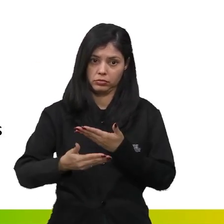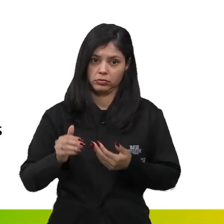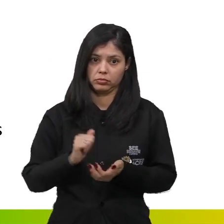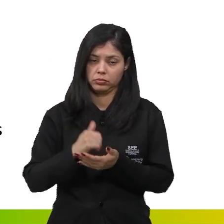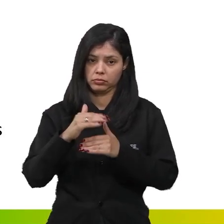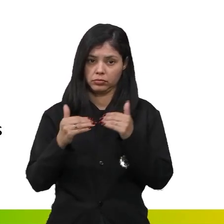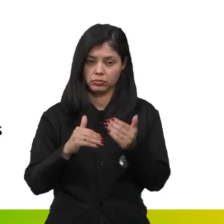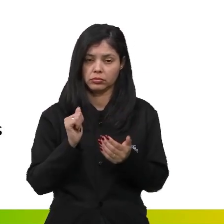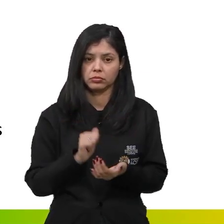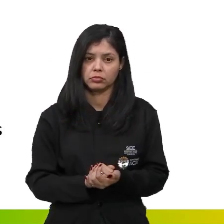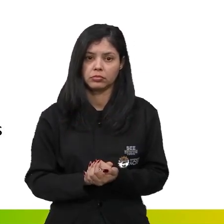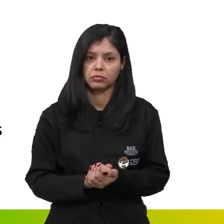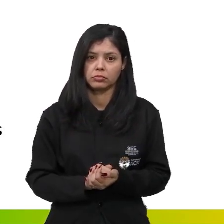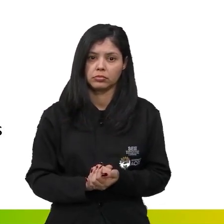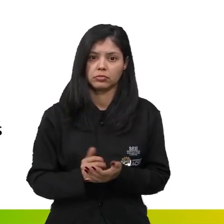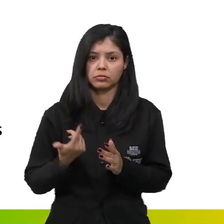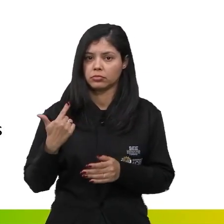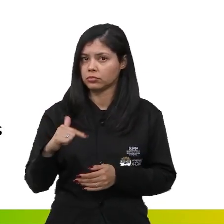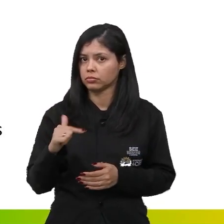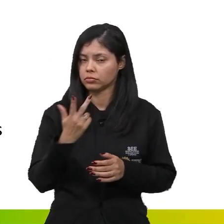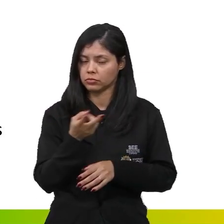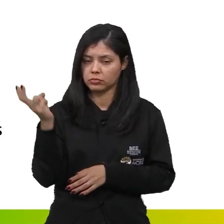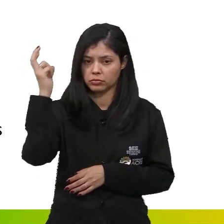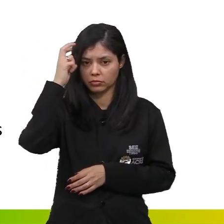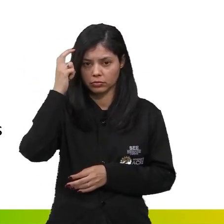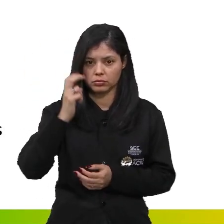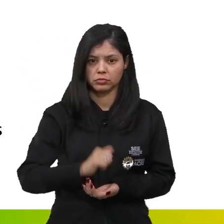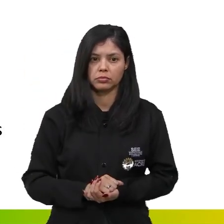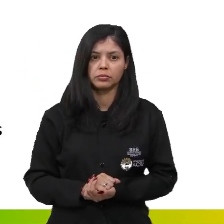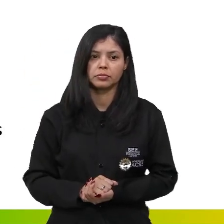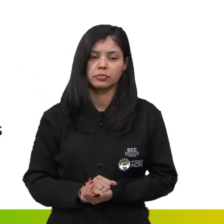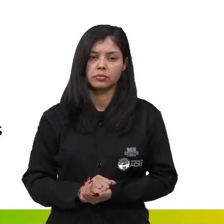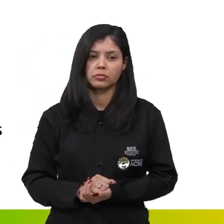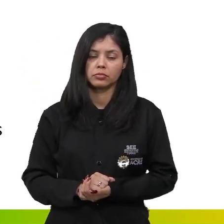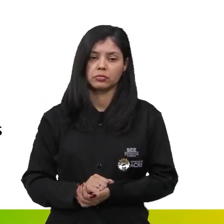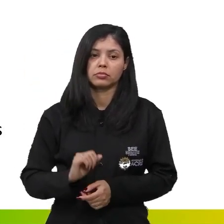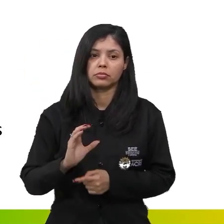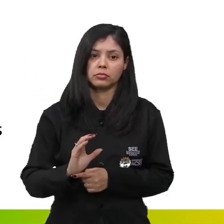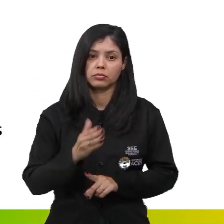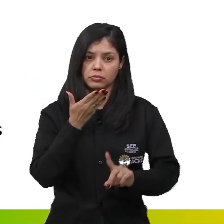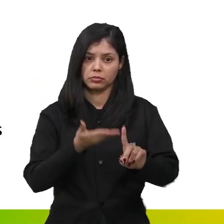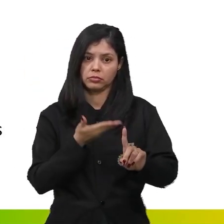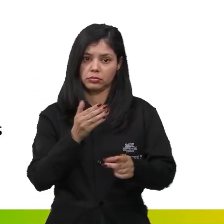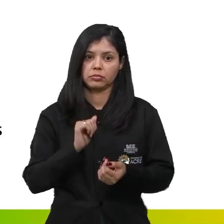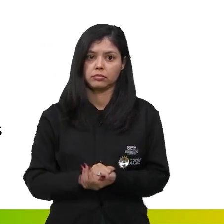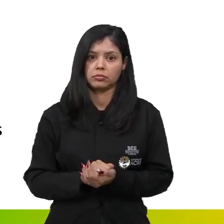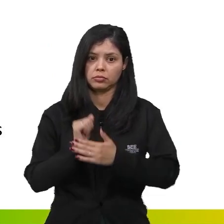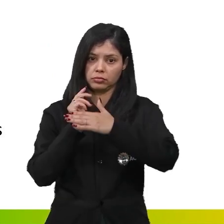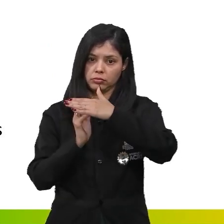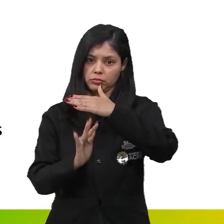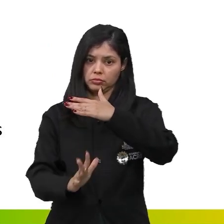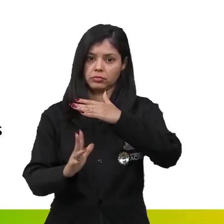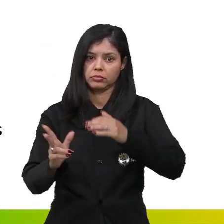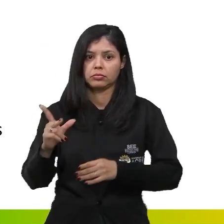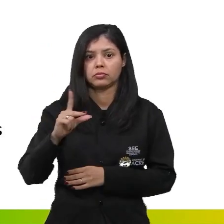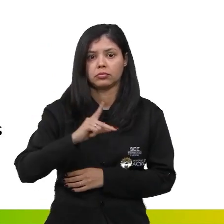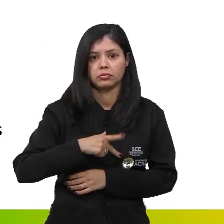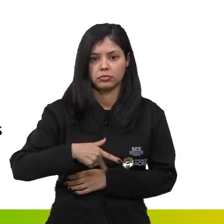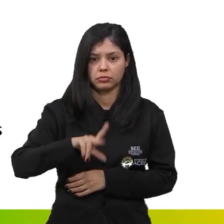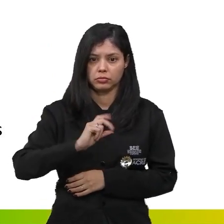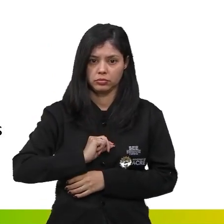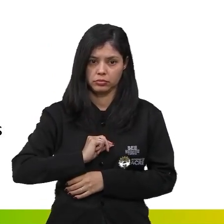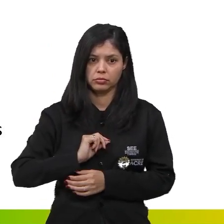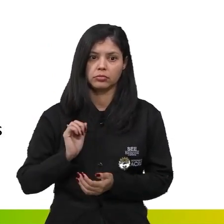forma totalmente segregada, sem contato social ou cultural. C, representavam dinâmicas distintas.